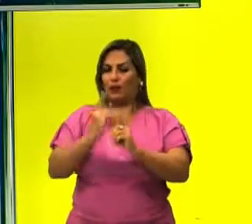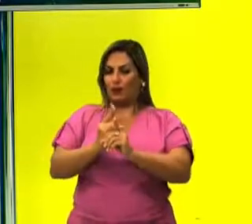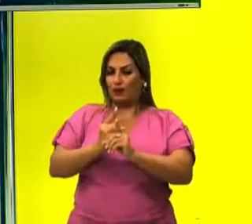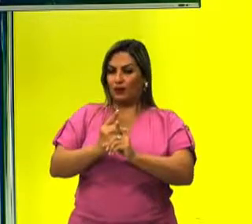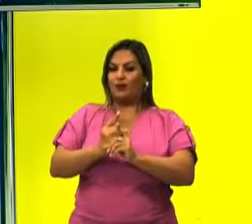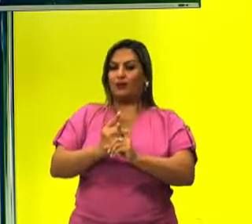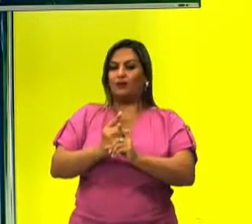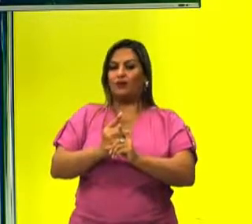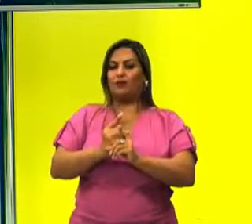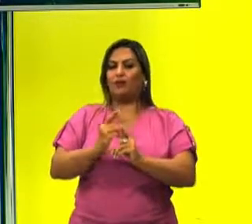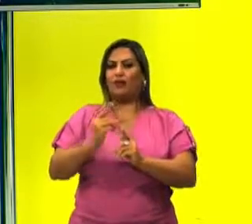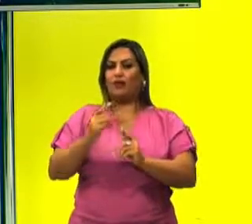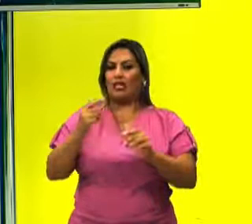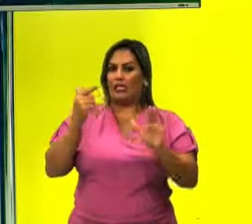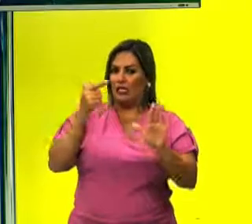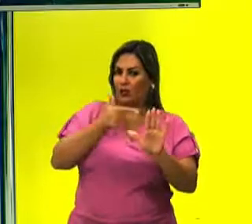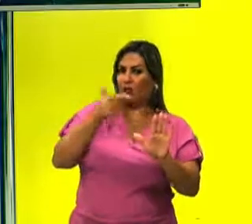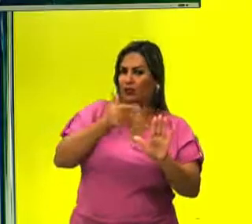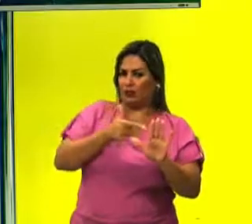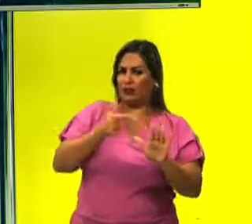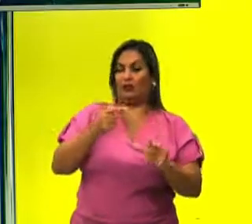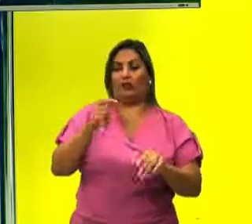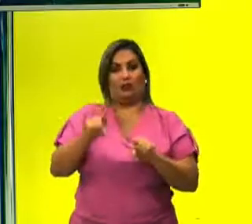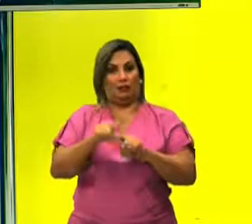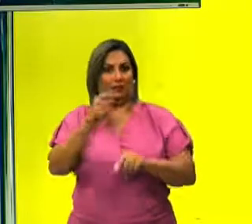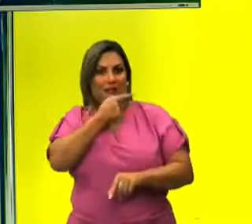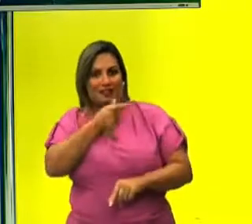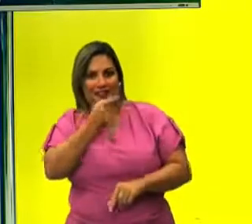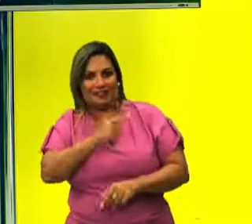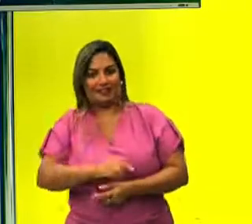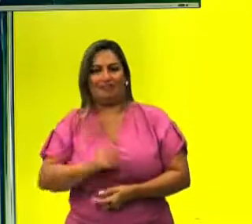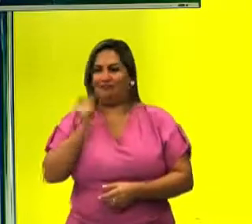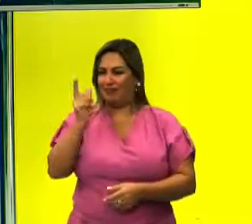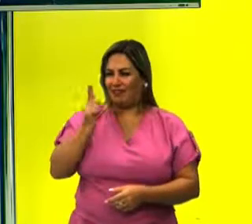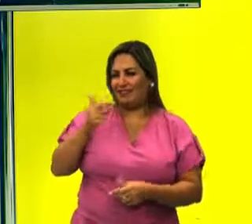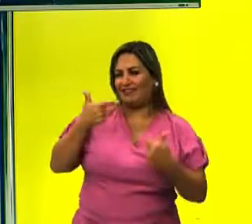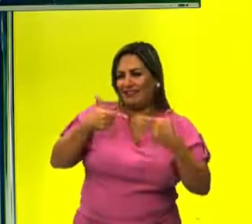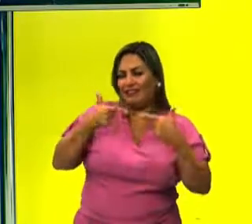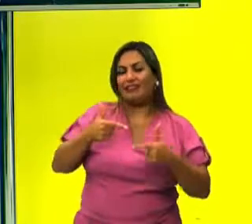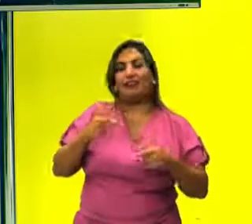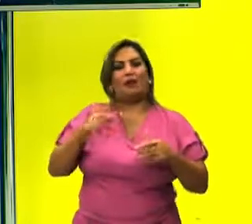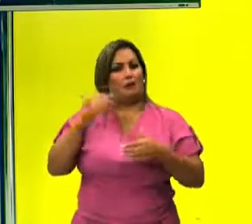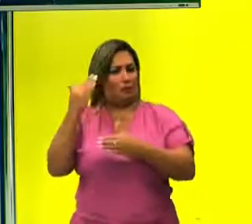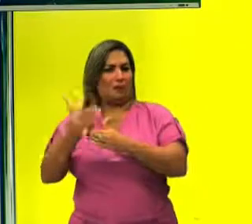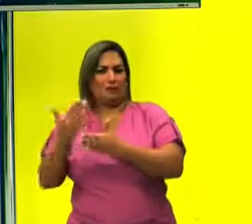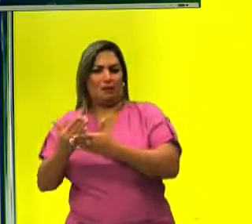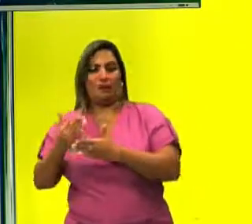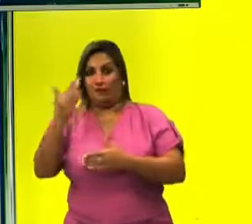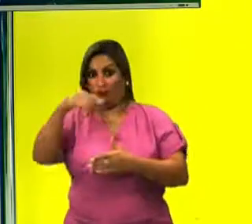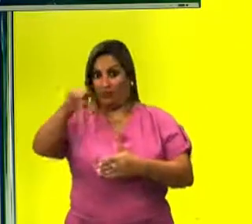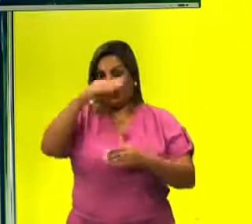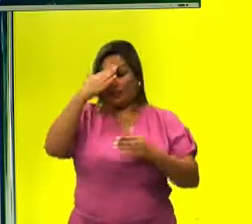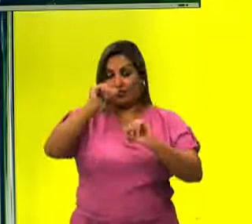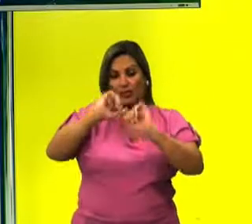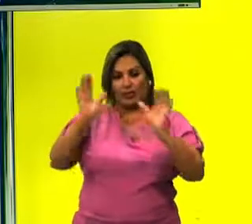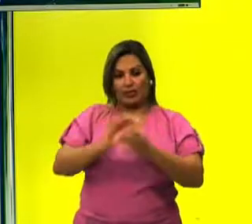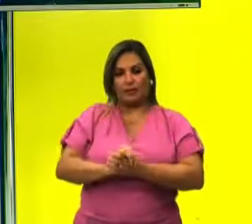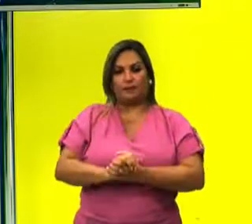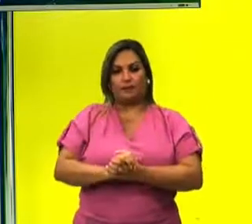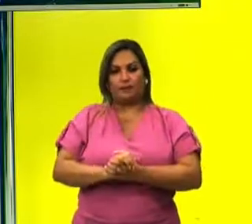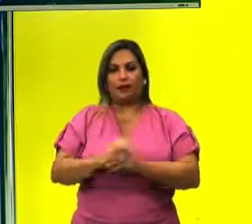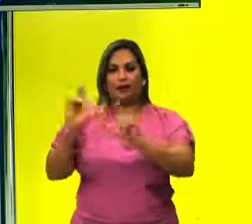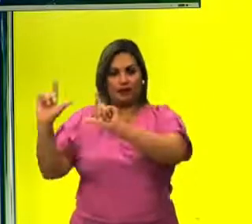o efeito de ironia e de humor, né, mas isso a gente deixa para uma próxima aula. É só para entender, né, que